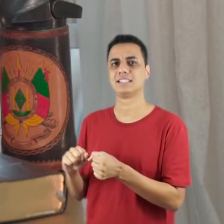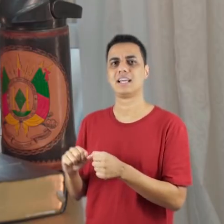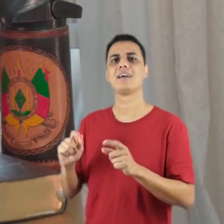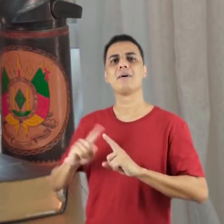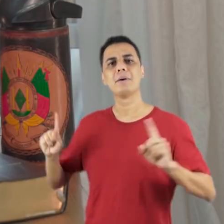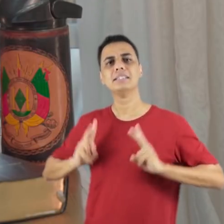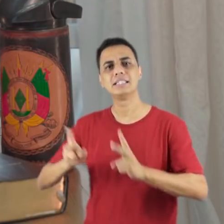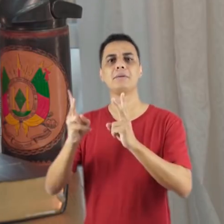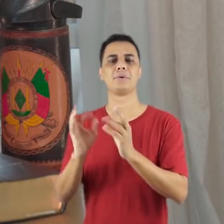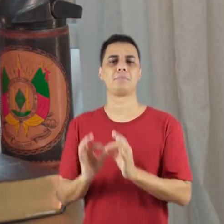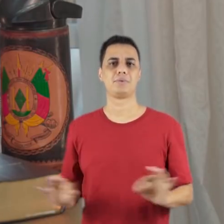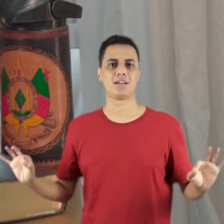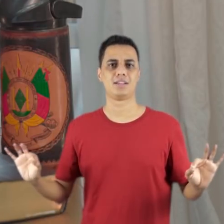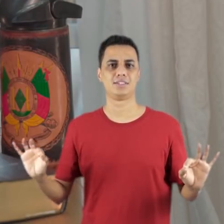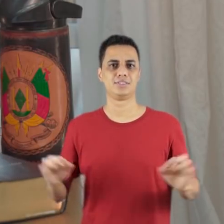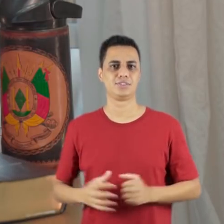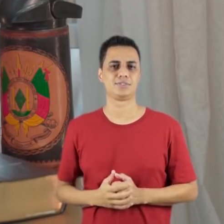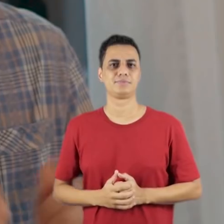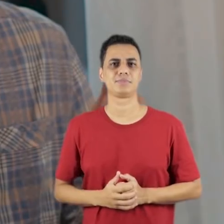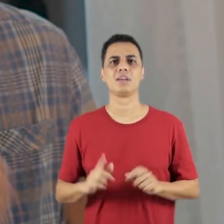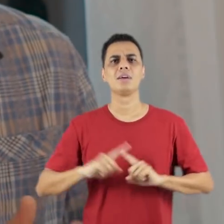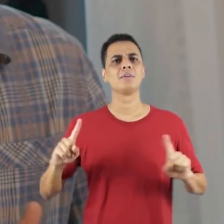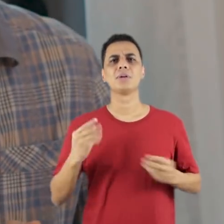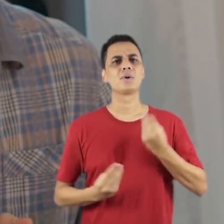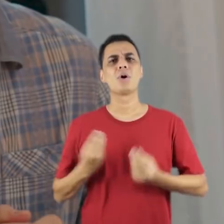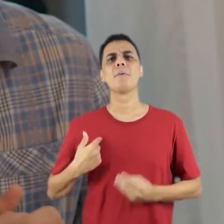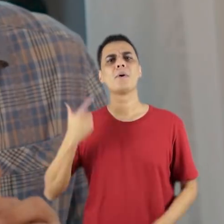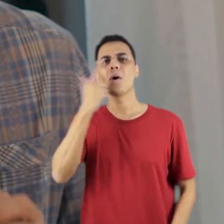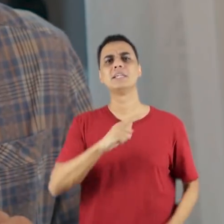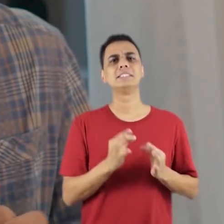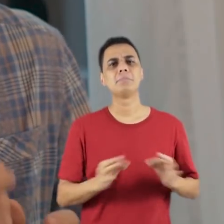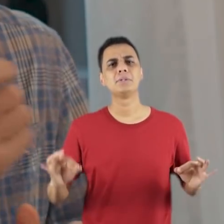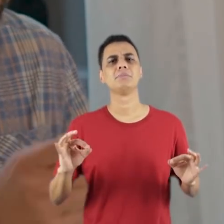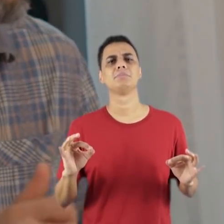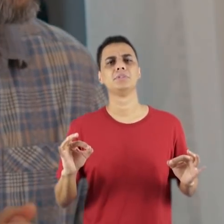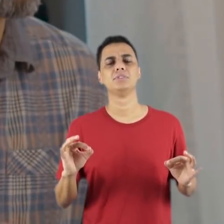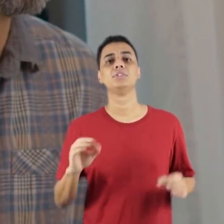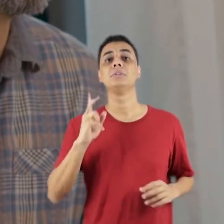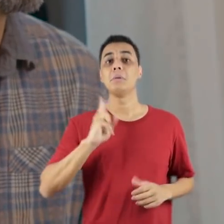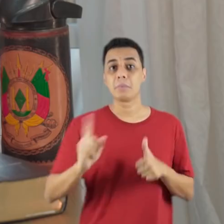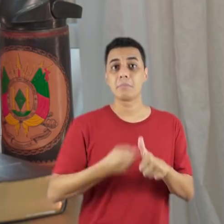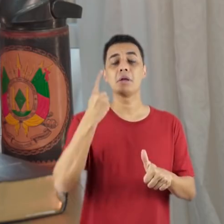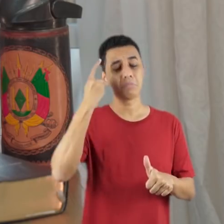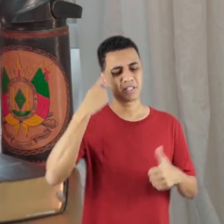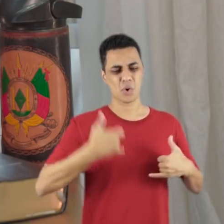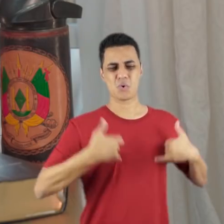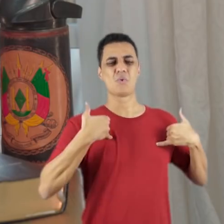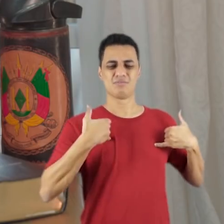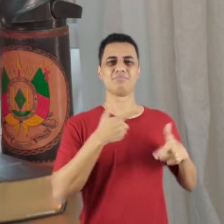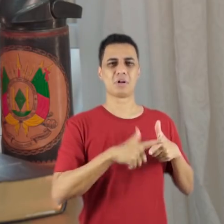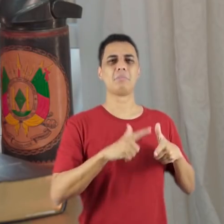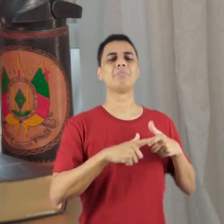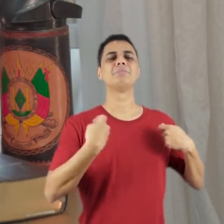Bem, mas como eu posso ter uma sabedoria humilde? Primeiro, reconheça que o orgulho é um problema e peça ajuda para combatê-lo. Segundo lugar, veja